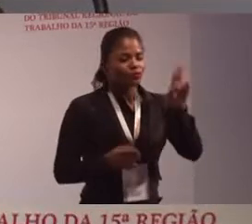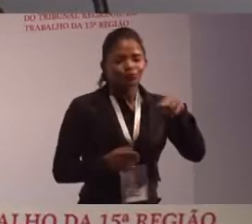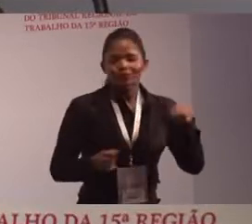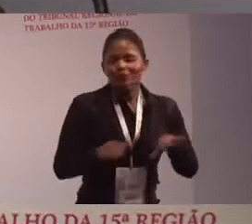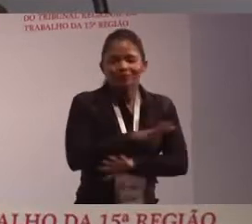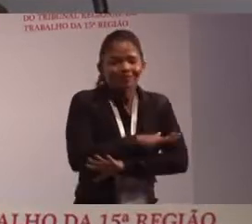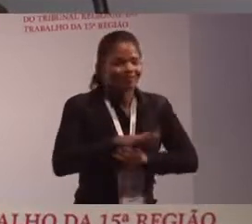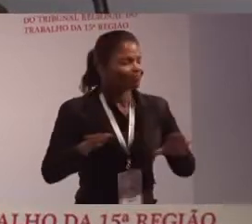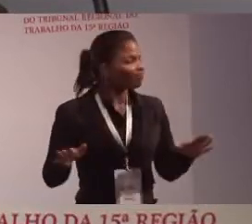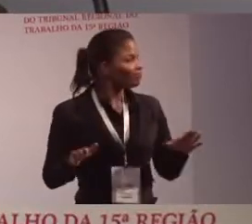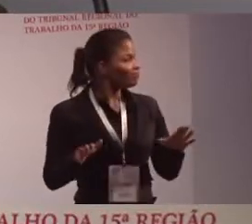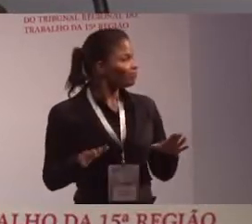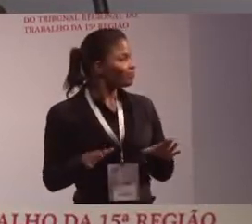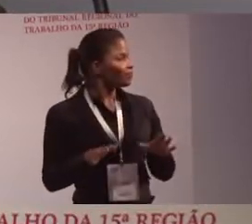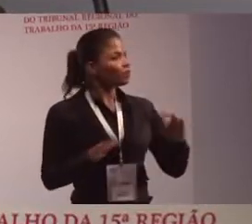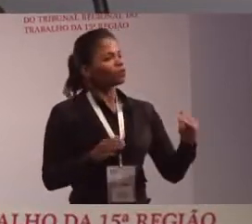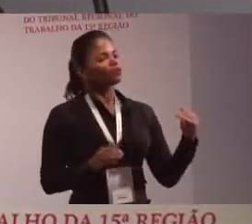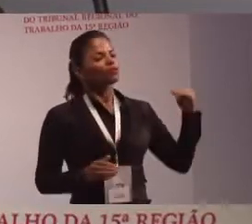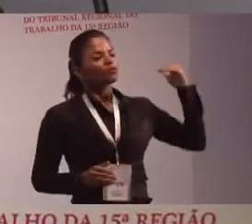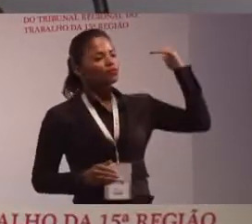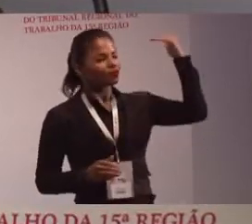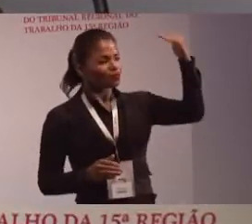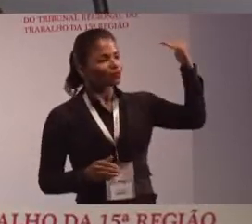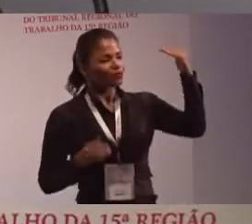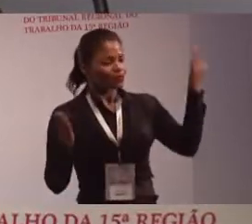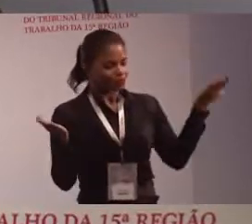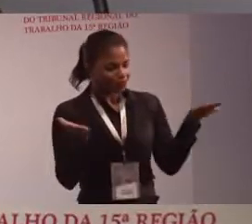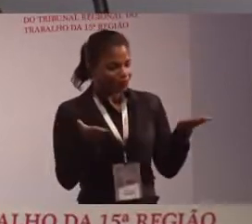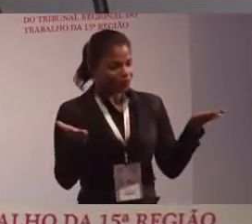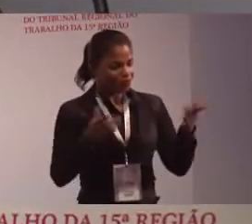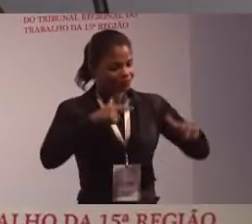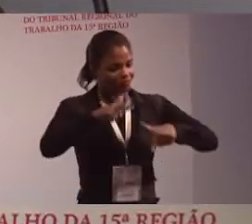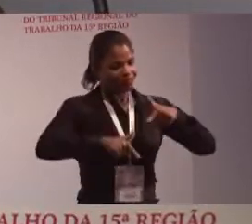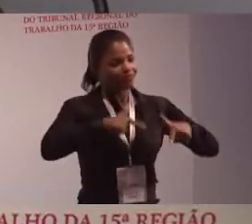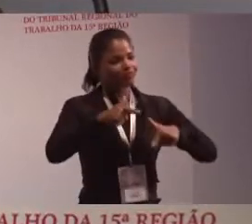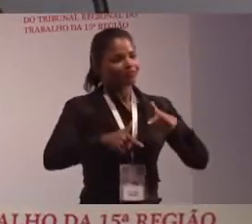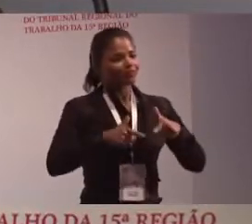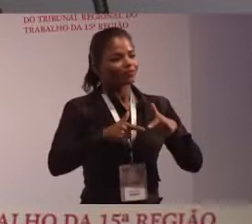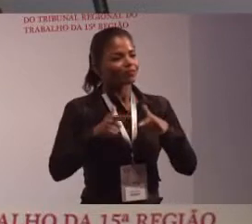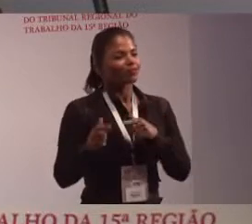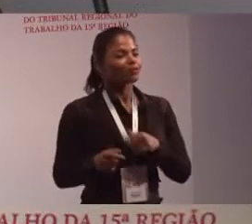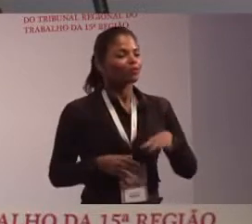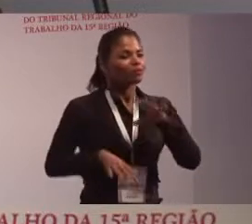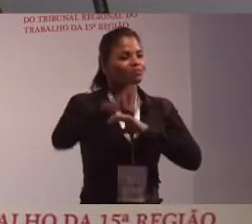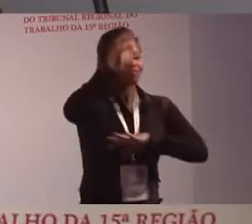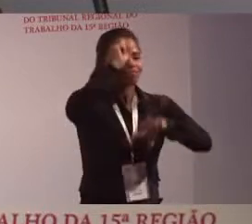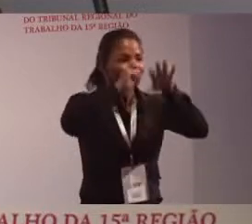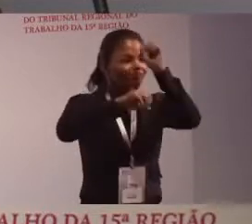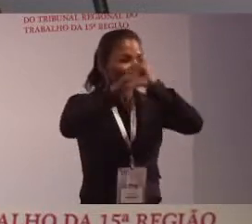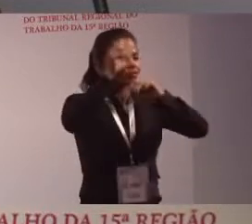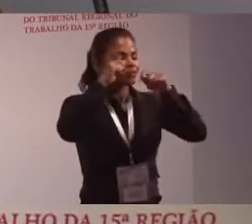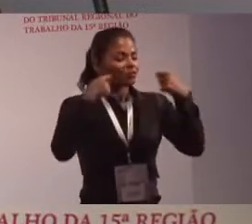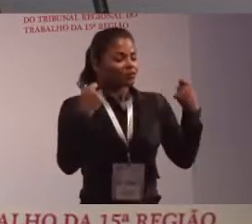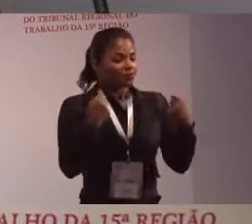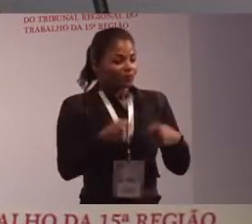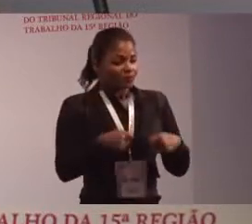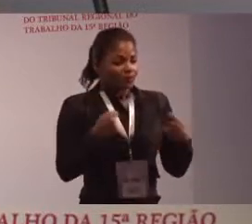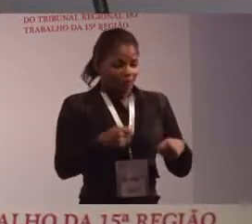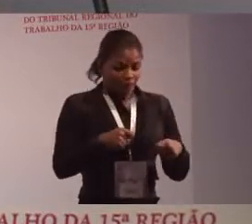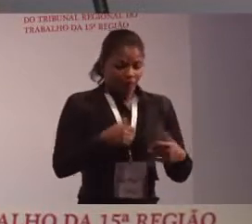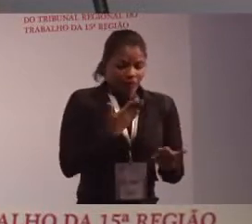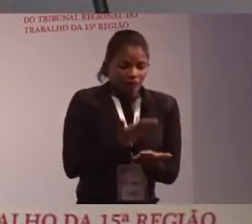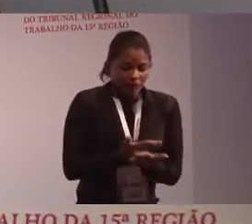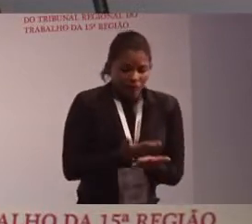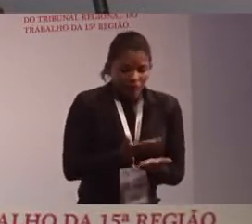mais. E para os adultos que já estão no mercado de trabalho, que o processo de aprendizado precisará ser